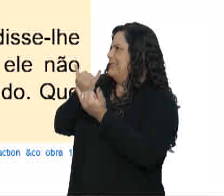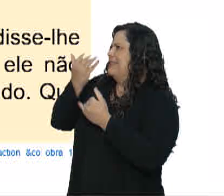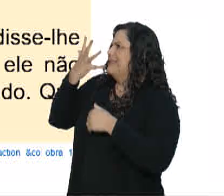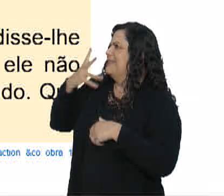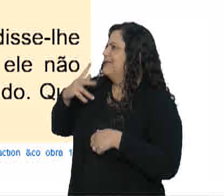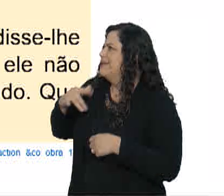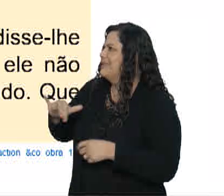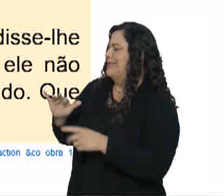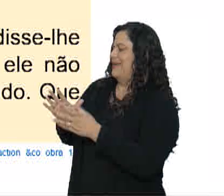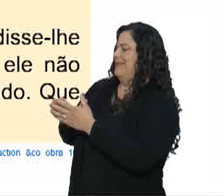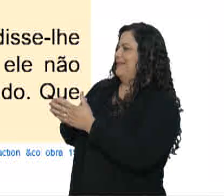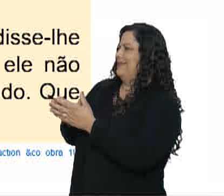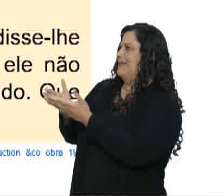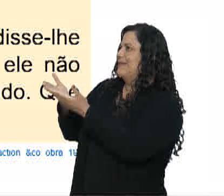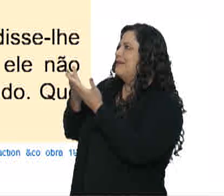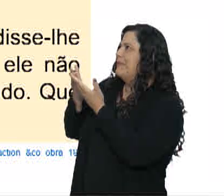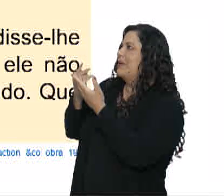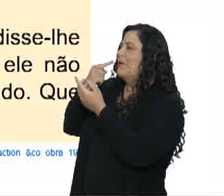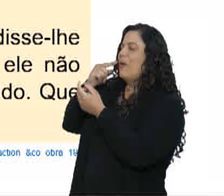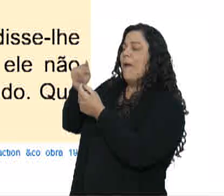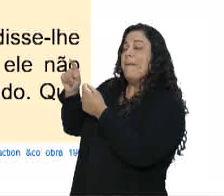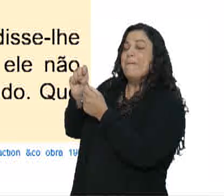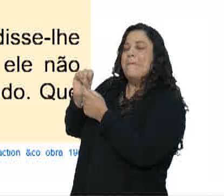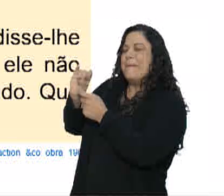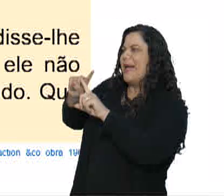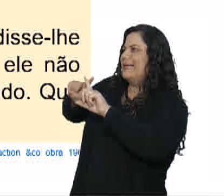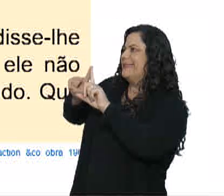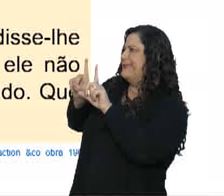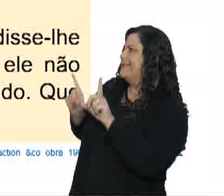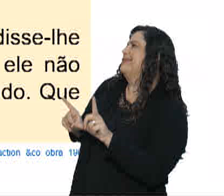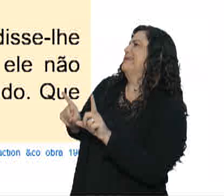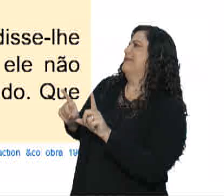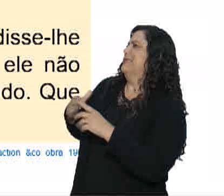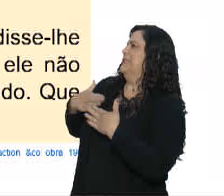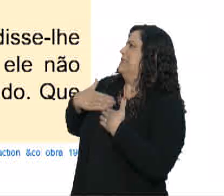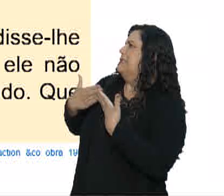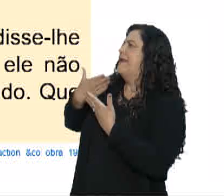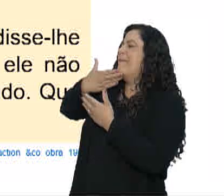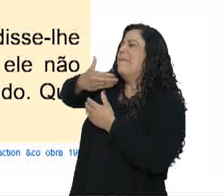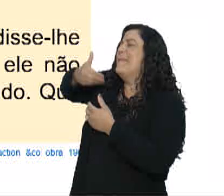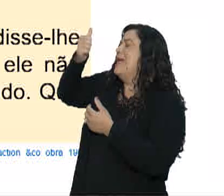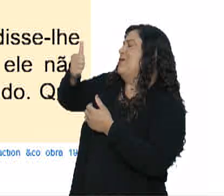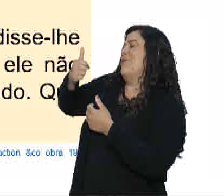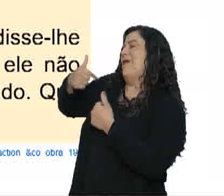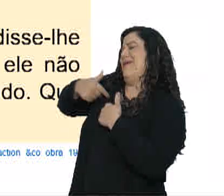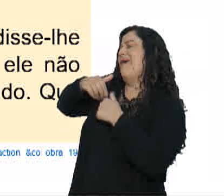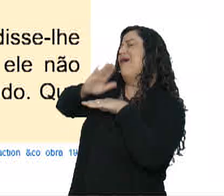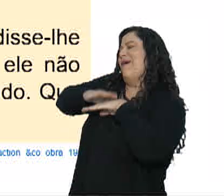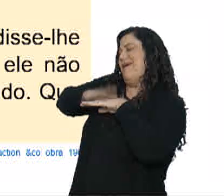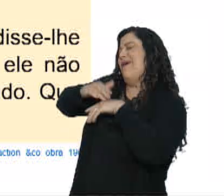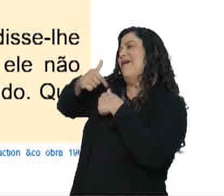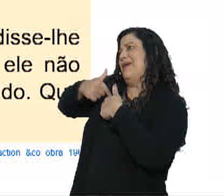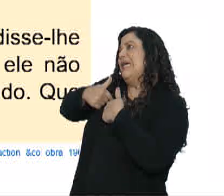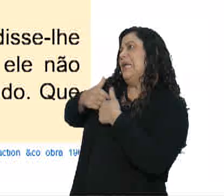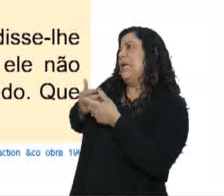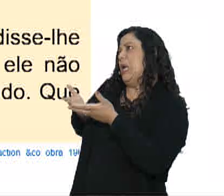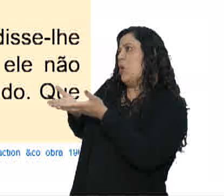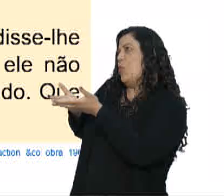todo caso, quando tivesse algum receio, a melhor cartomante era ele mesmo.